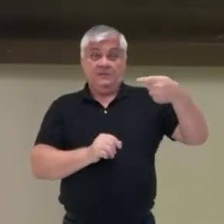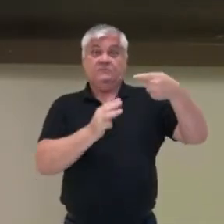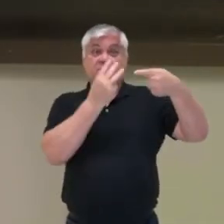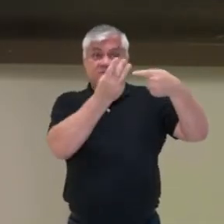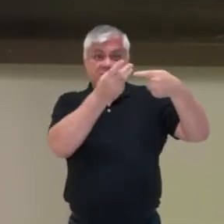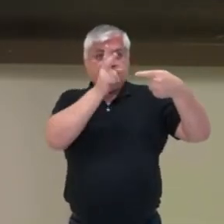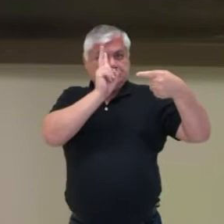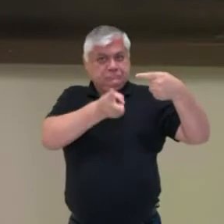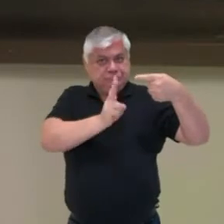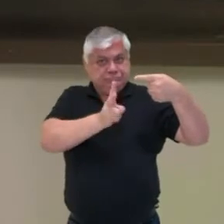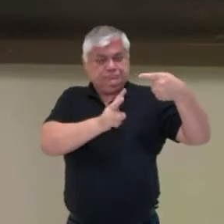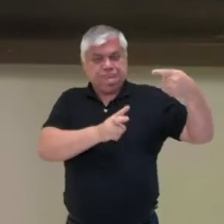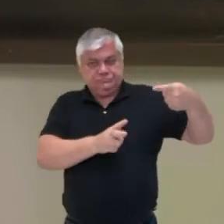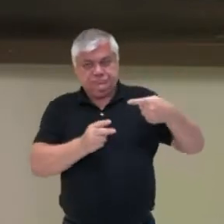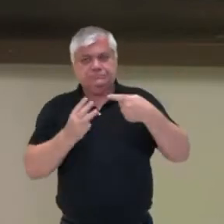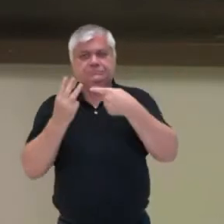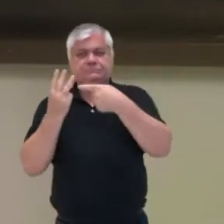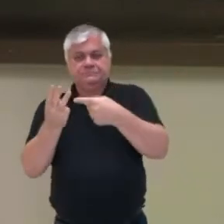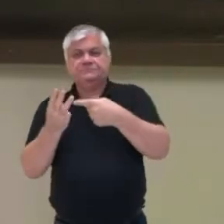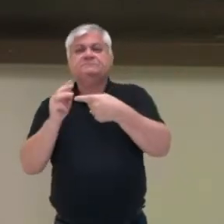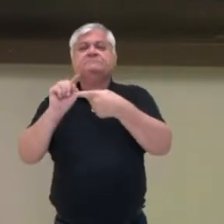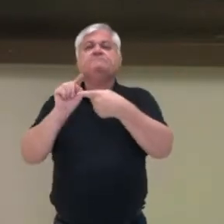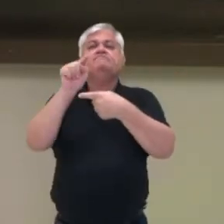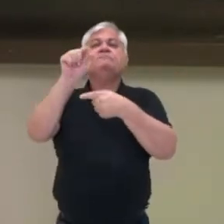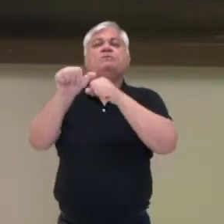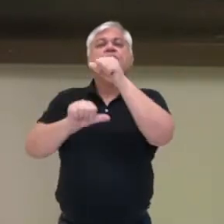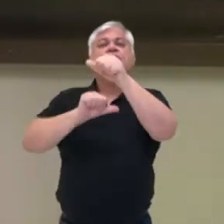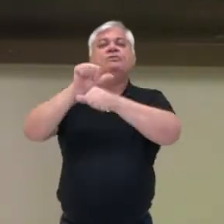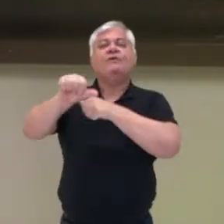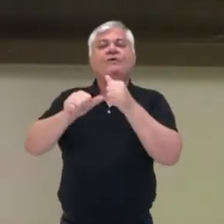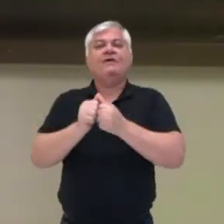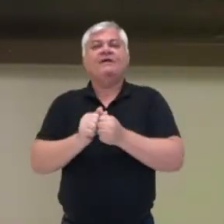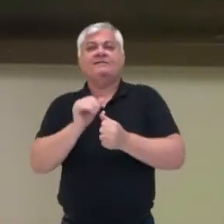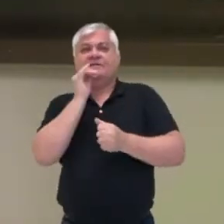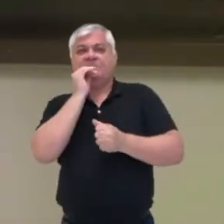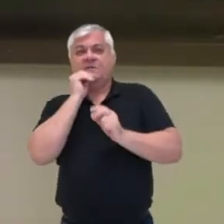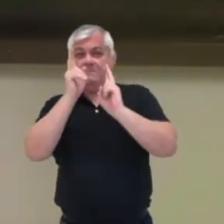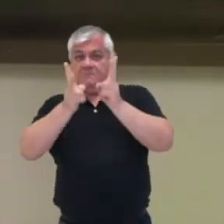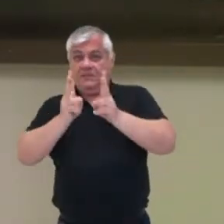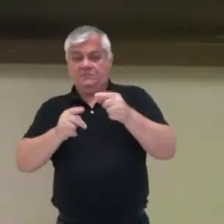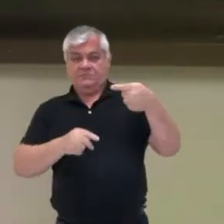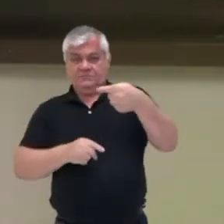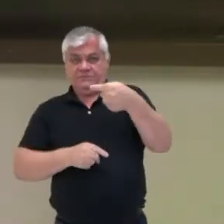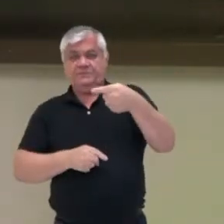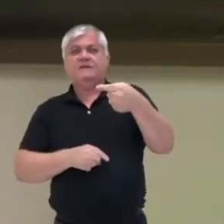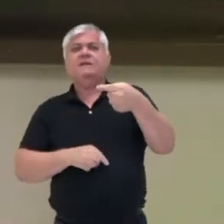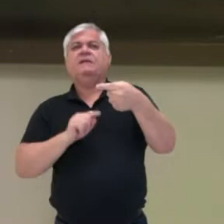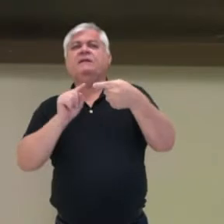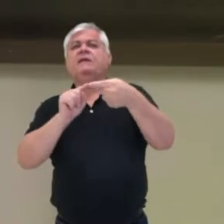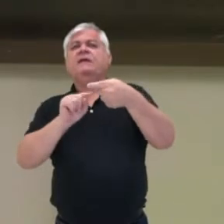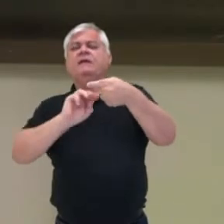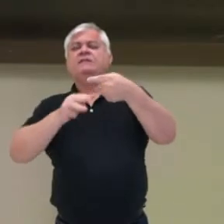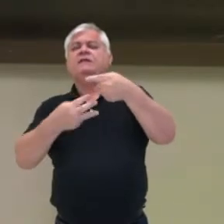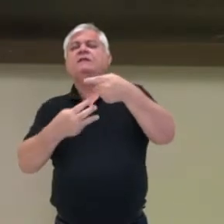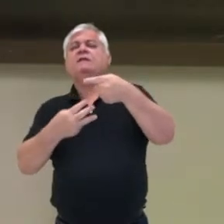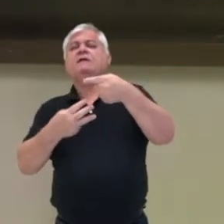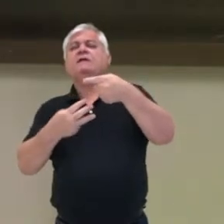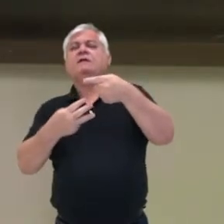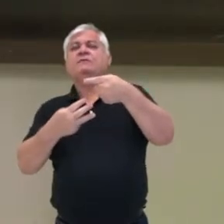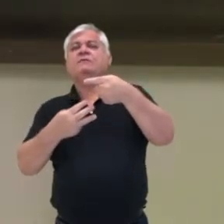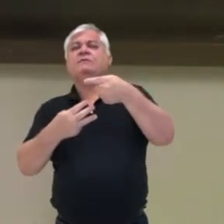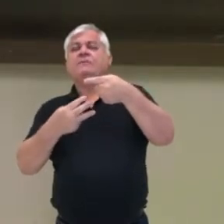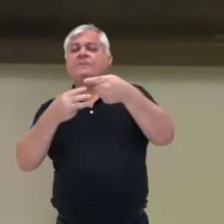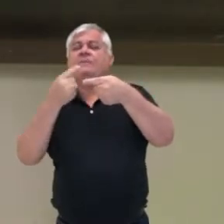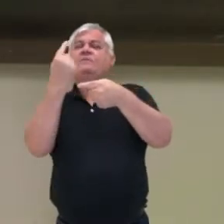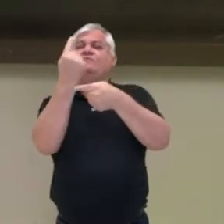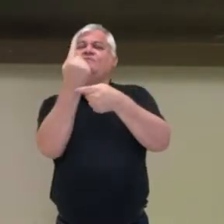a base e vamos fazer o inverso. Sinal de negativo, no momento, permanece. Quem é o inverso de menos 3? É